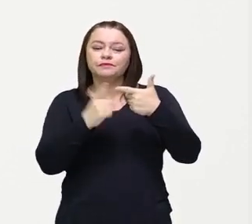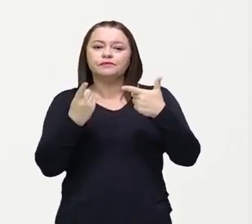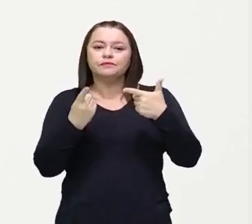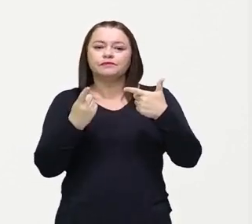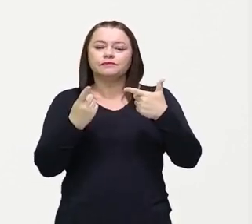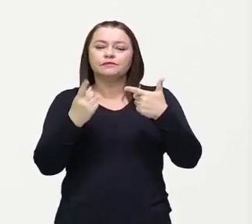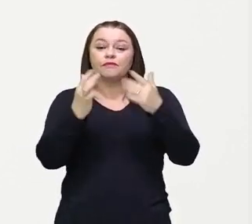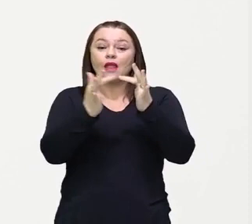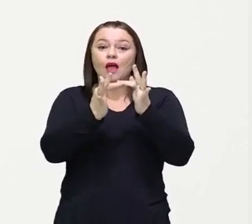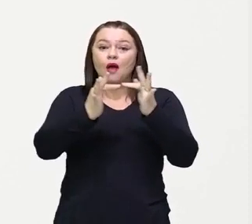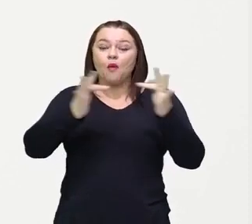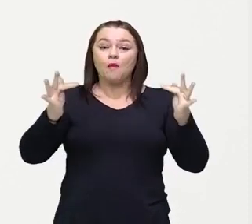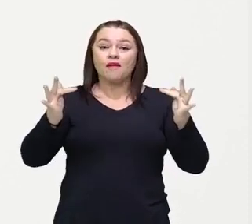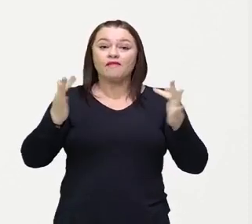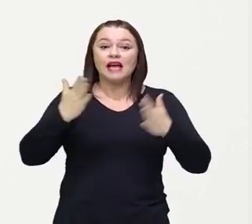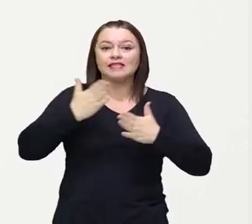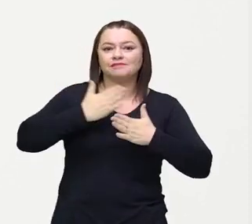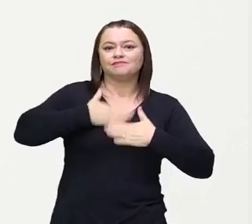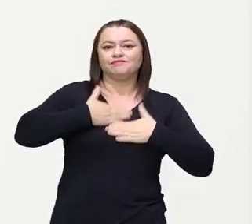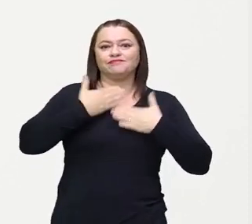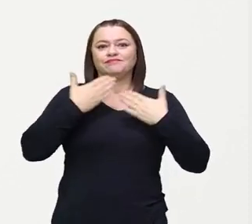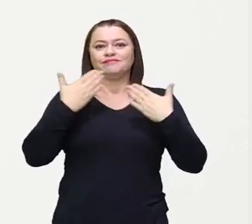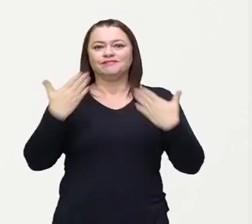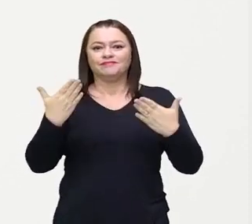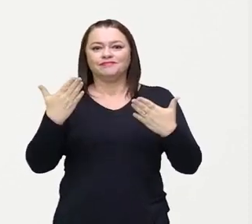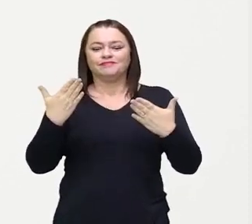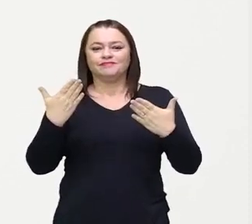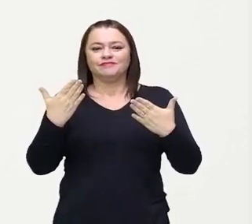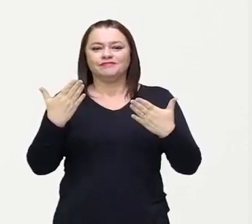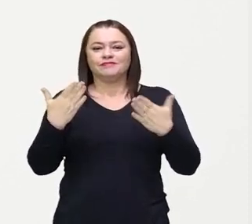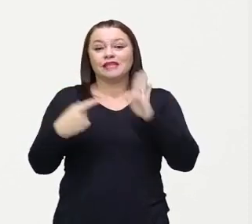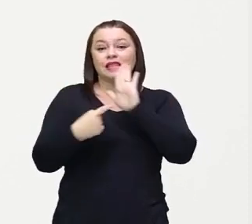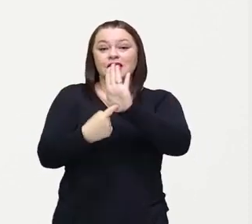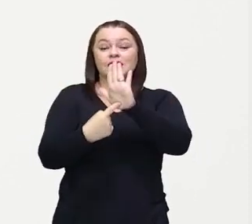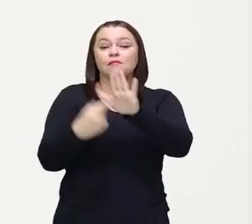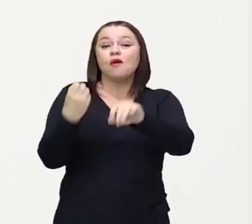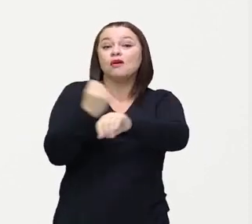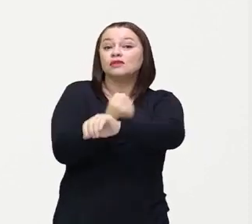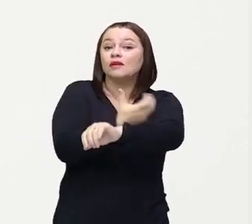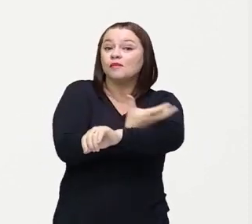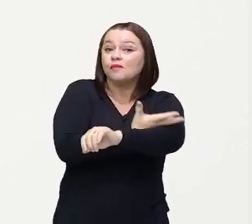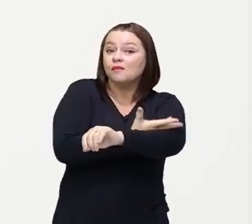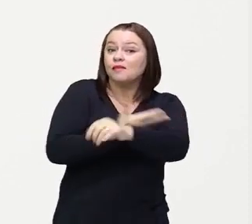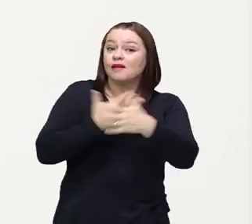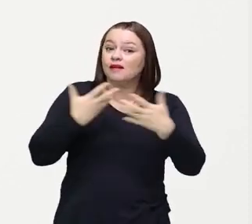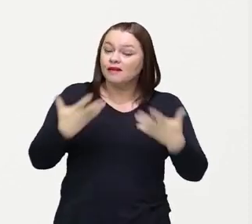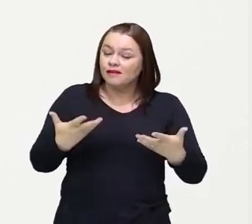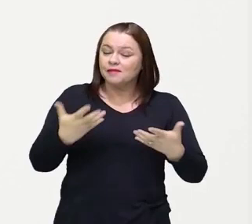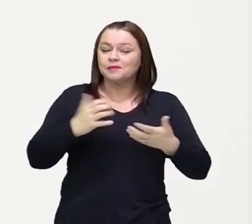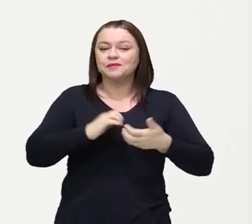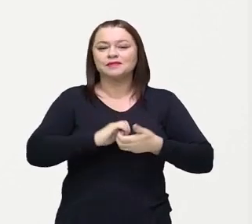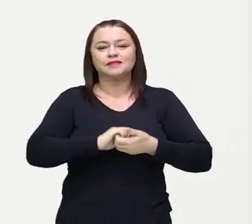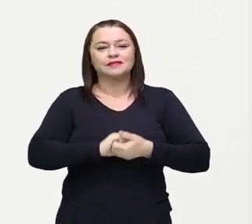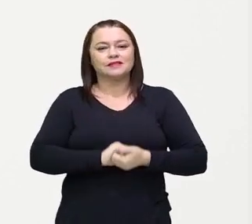frase exclamativa. O que significa essa frase exclamativa? Ela